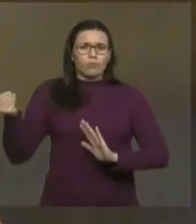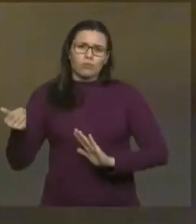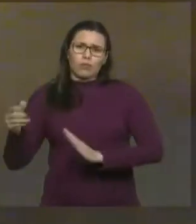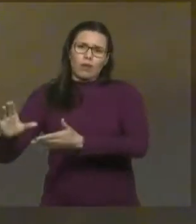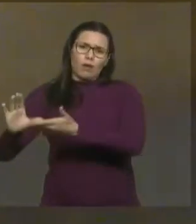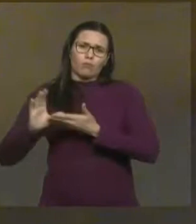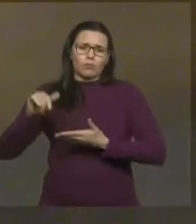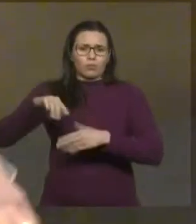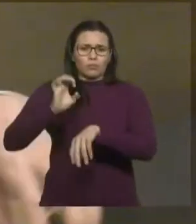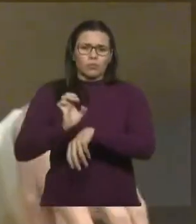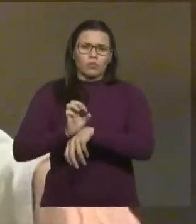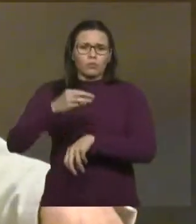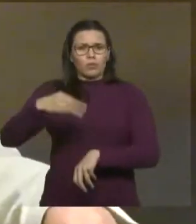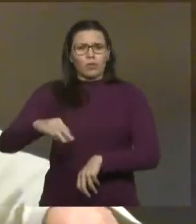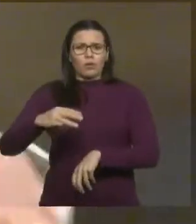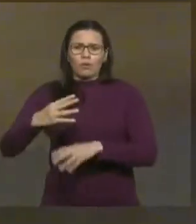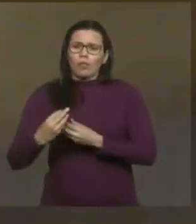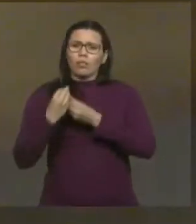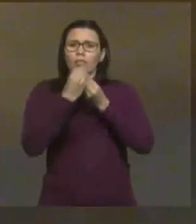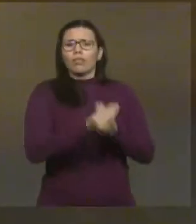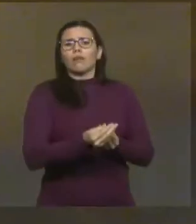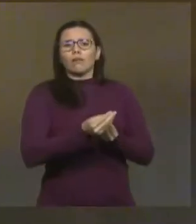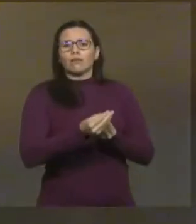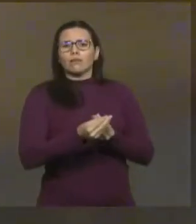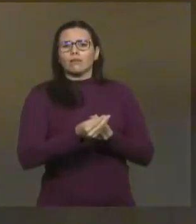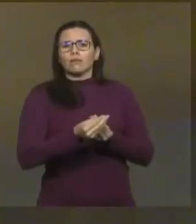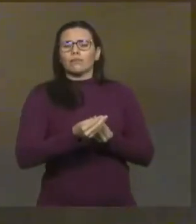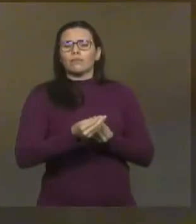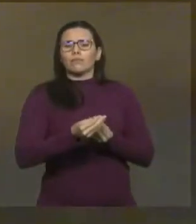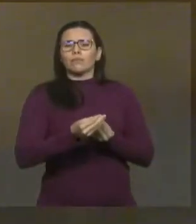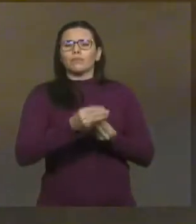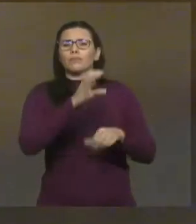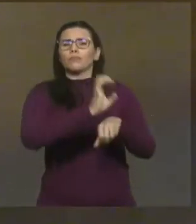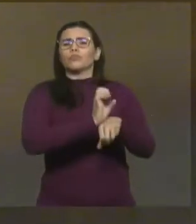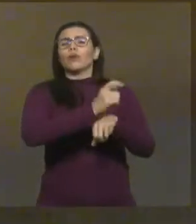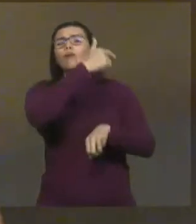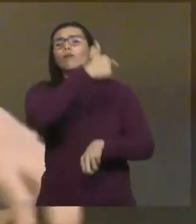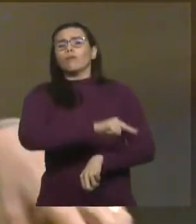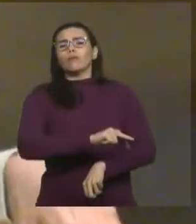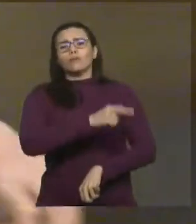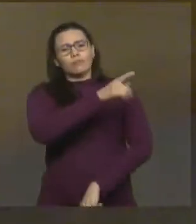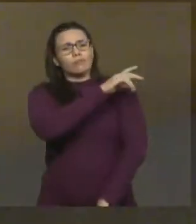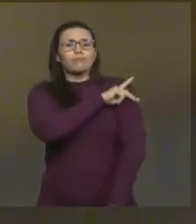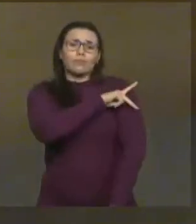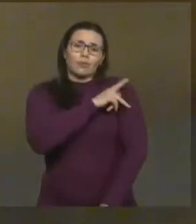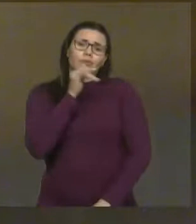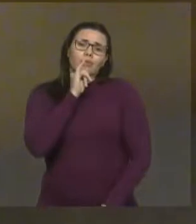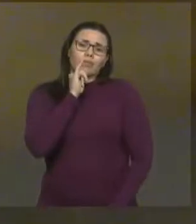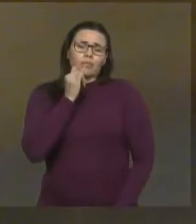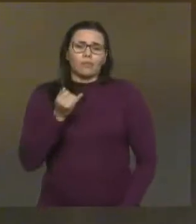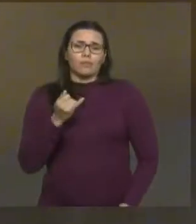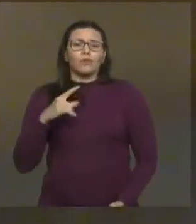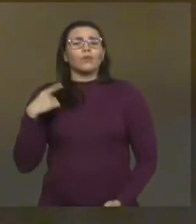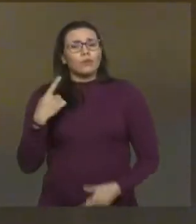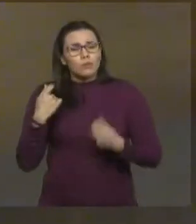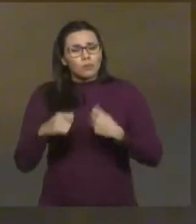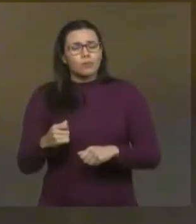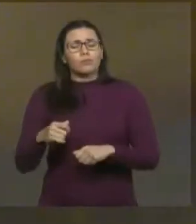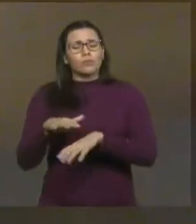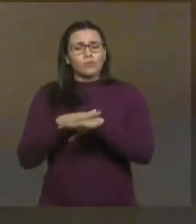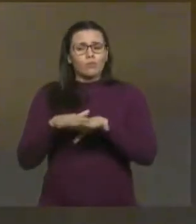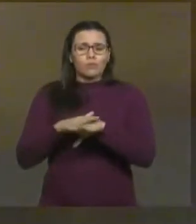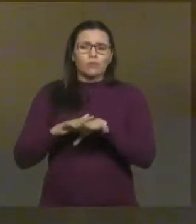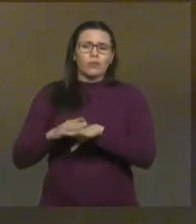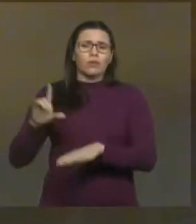e joga para o município do Piauí. Então, nós precisamos conversar com a nossa bancada federal. Nós não